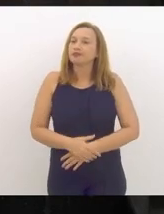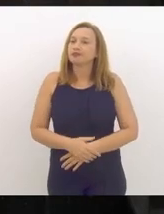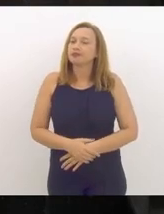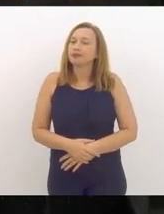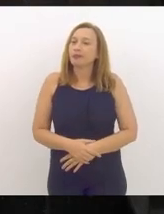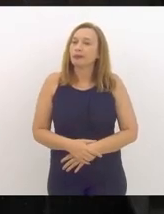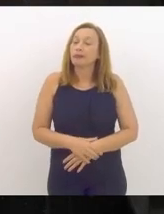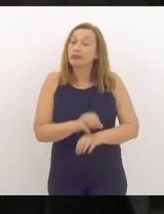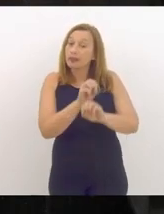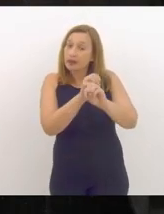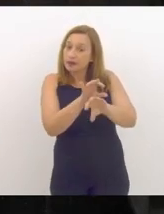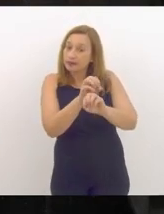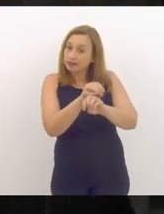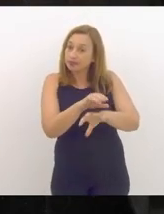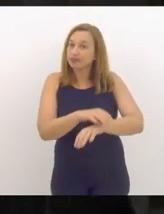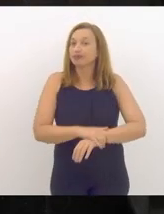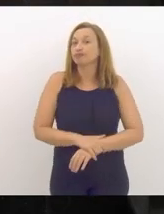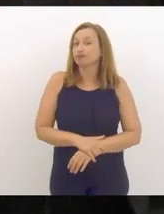de educação,